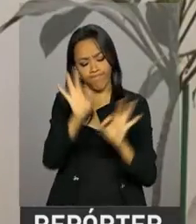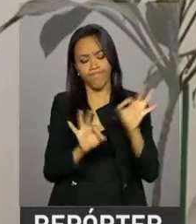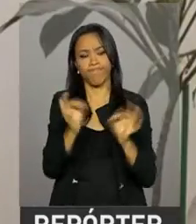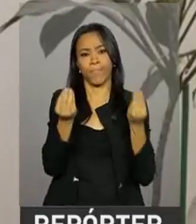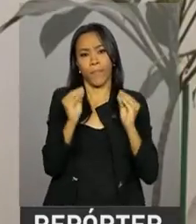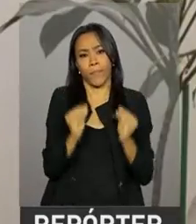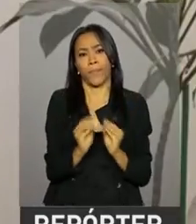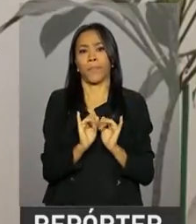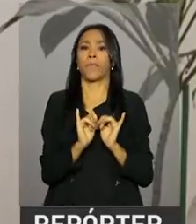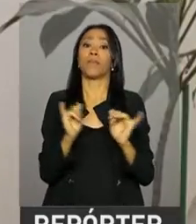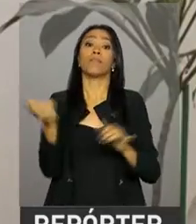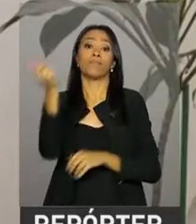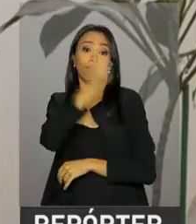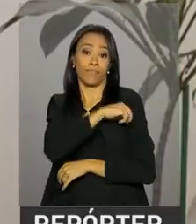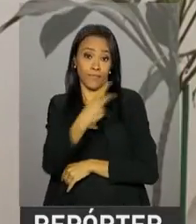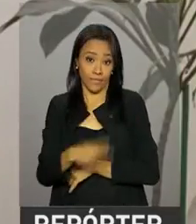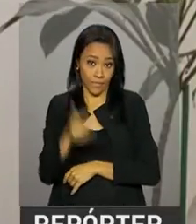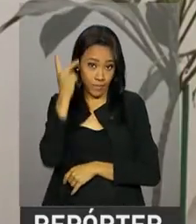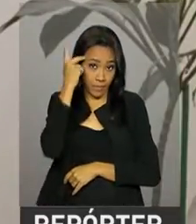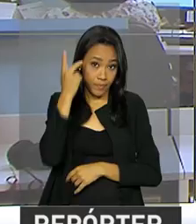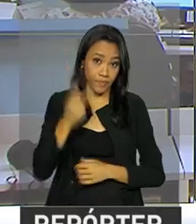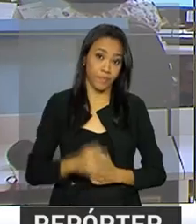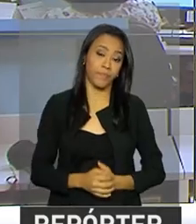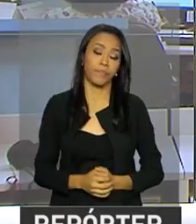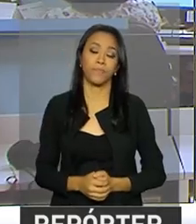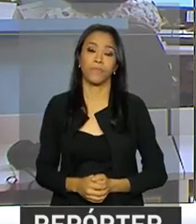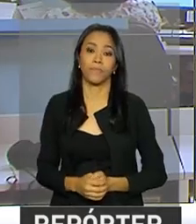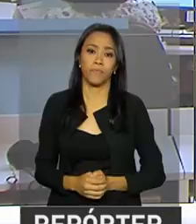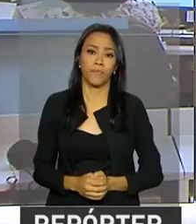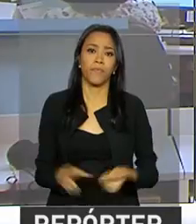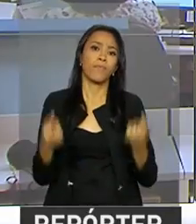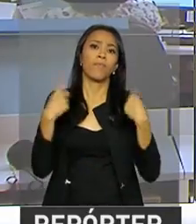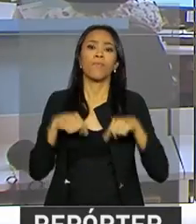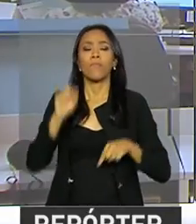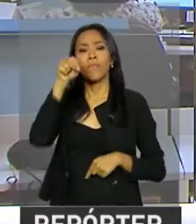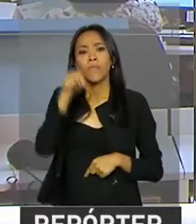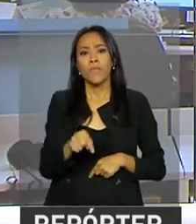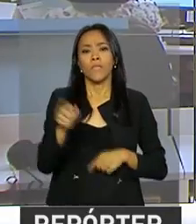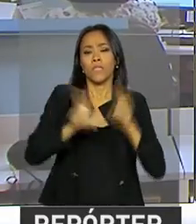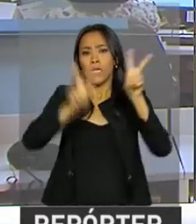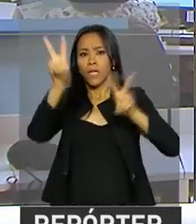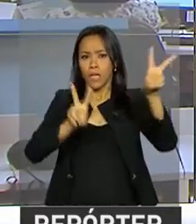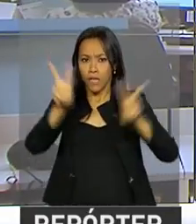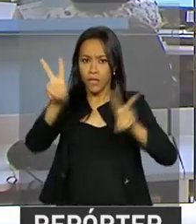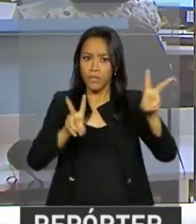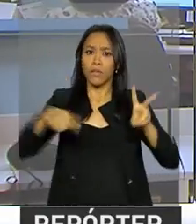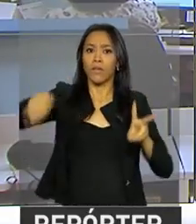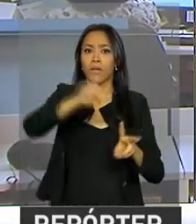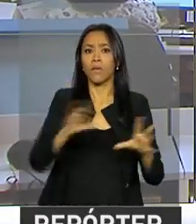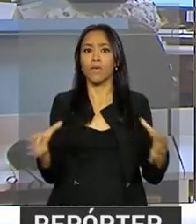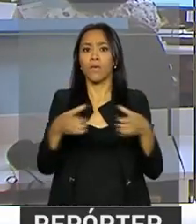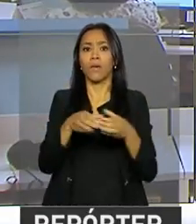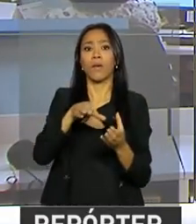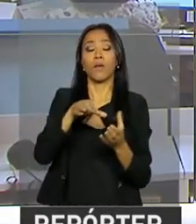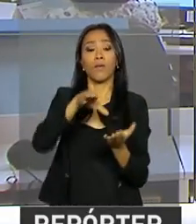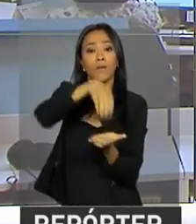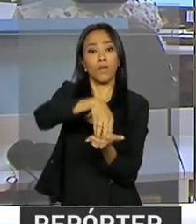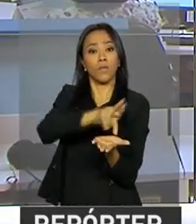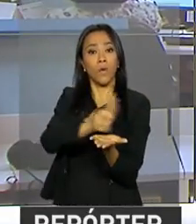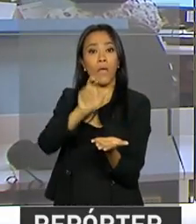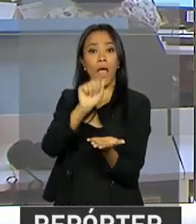imunização de são paulo josé luiz filho e agora neste carnaval a agência nacional de aviação civil anac